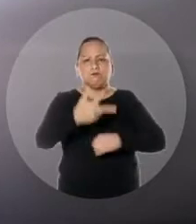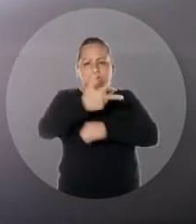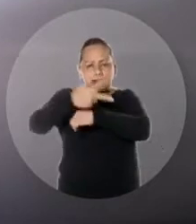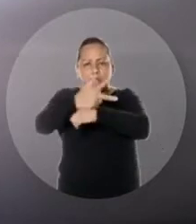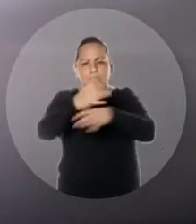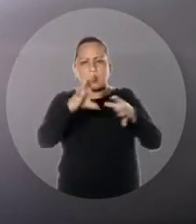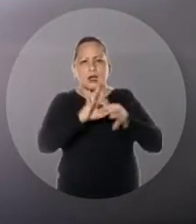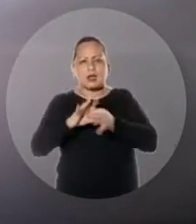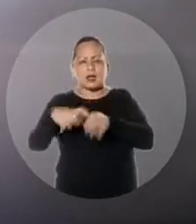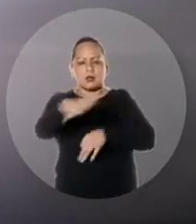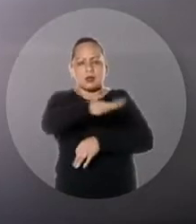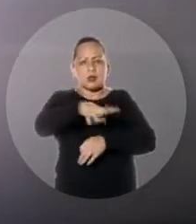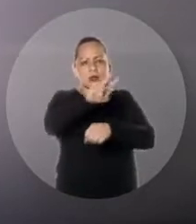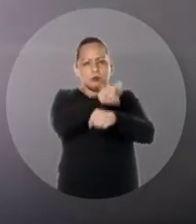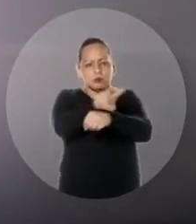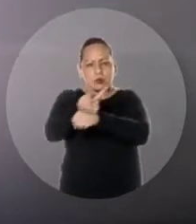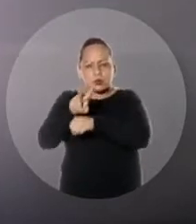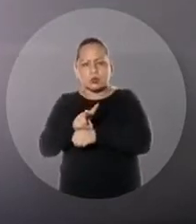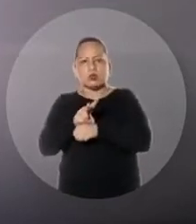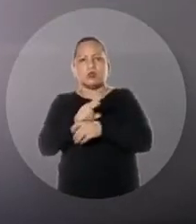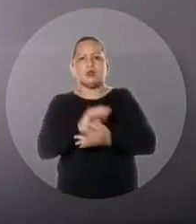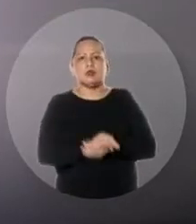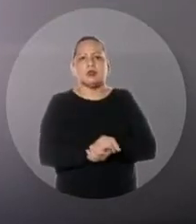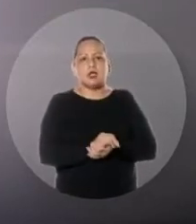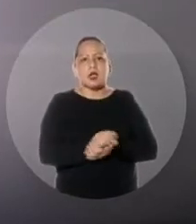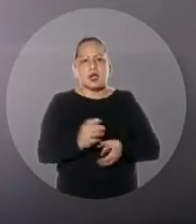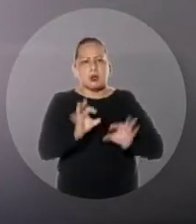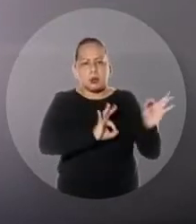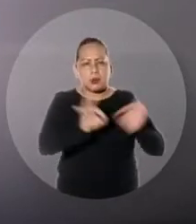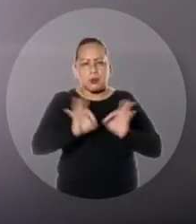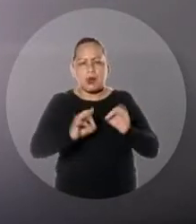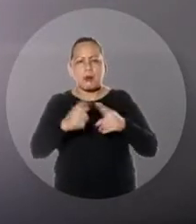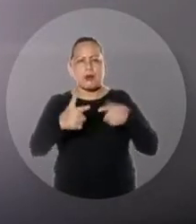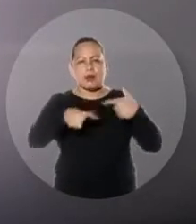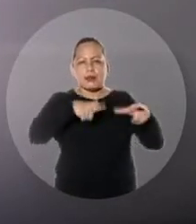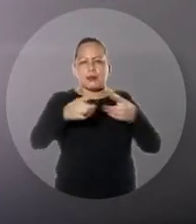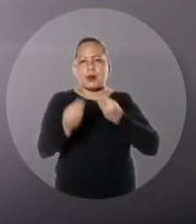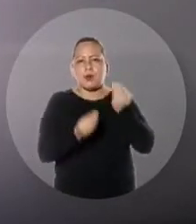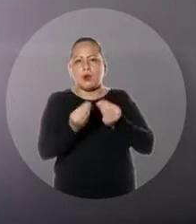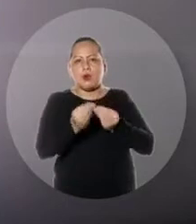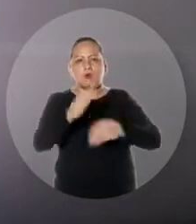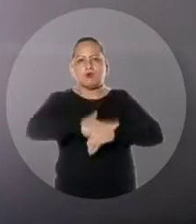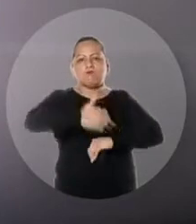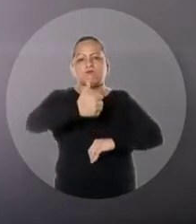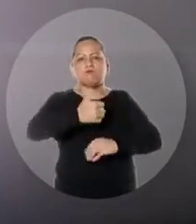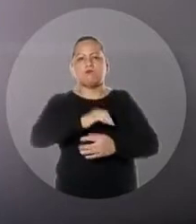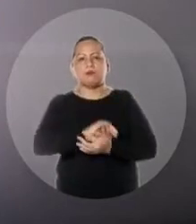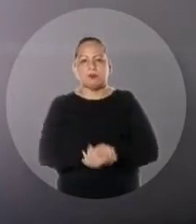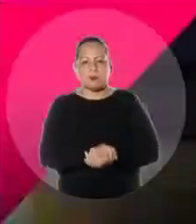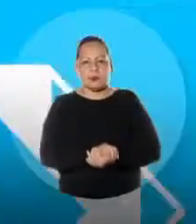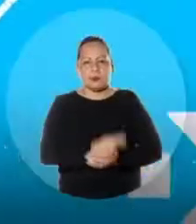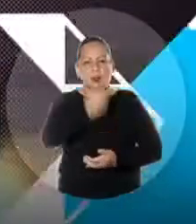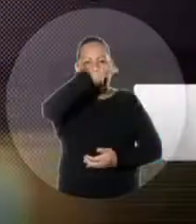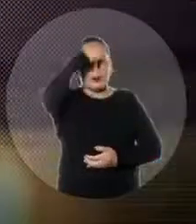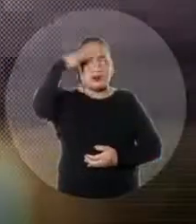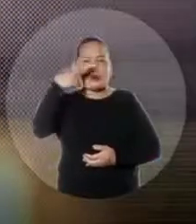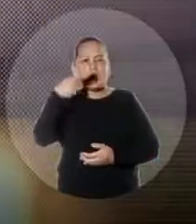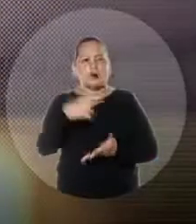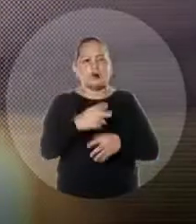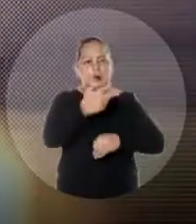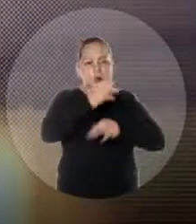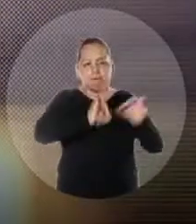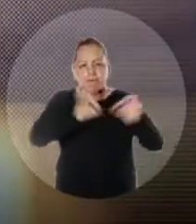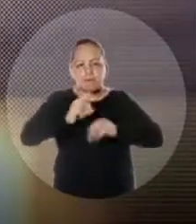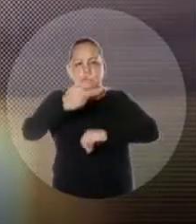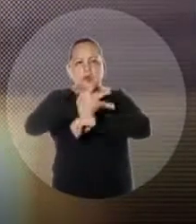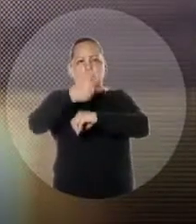Elas serão interligadas a uma central de monitoramento equipada para trabalhar de forma eficiente. Ricardo vai